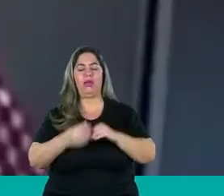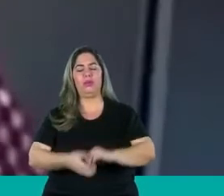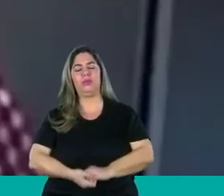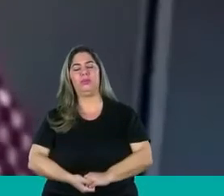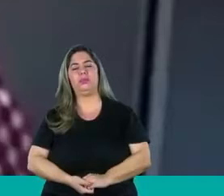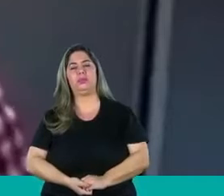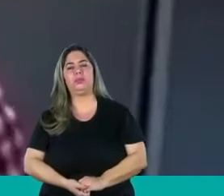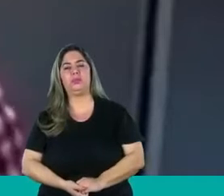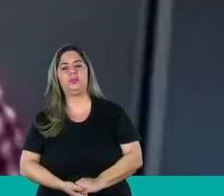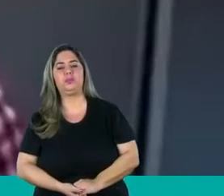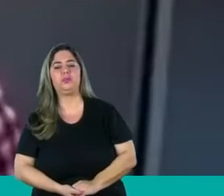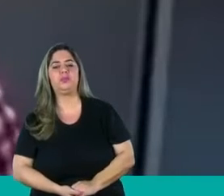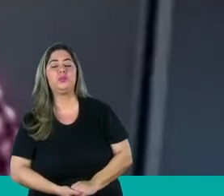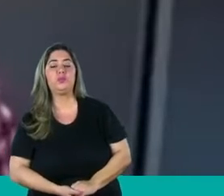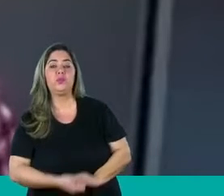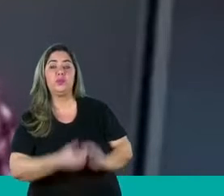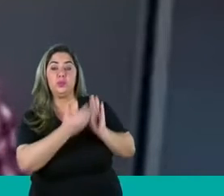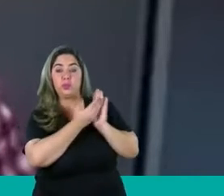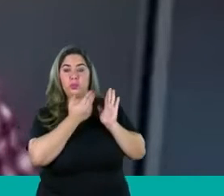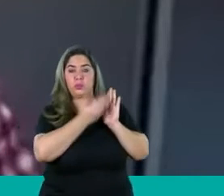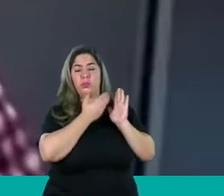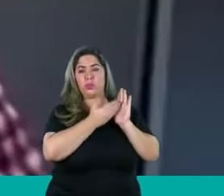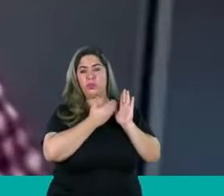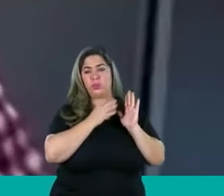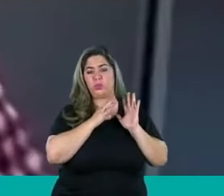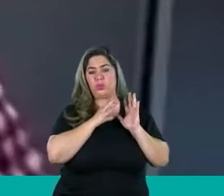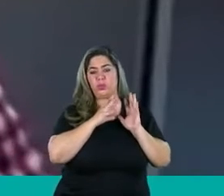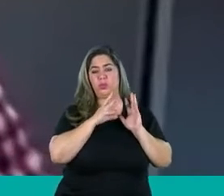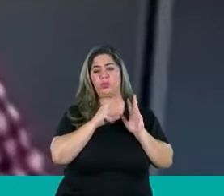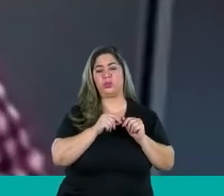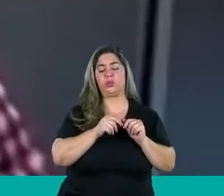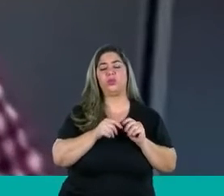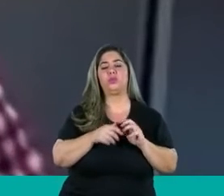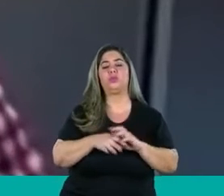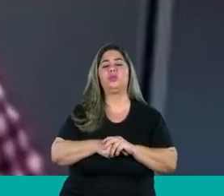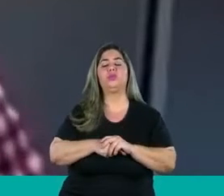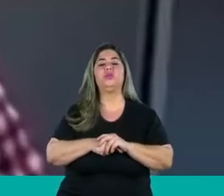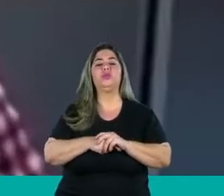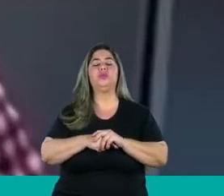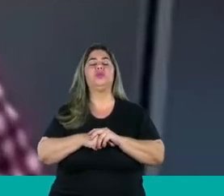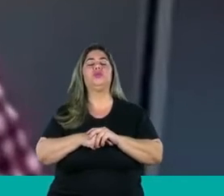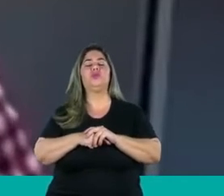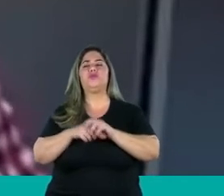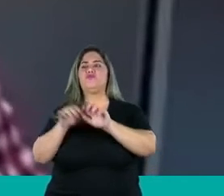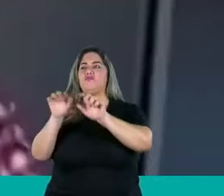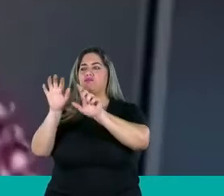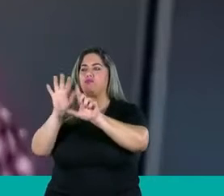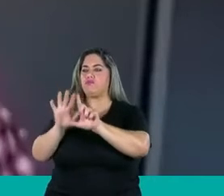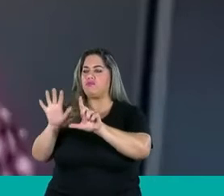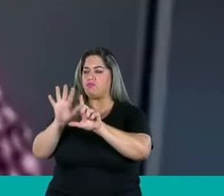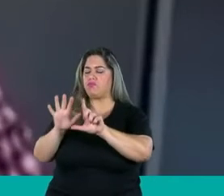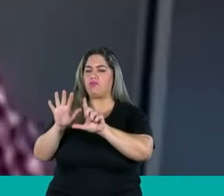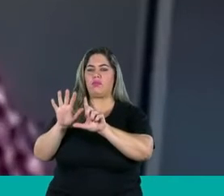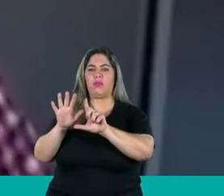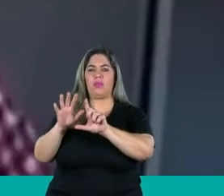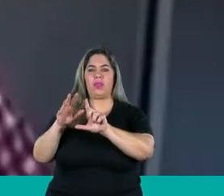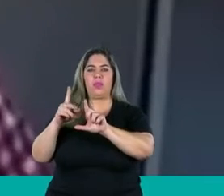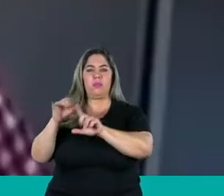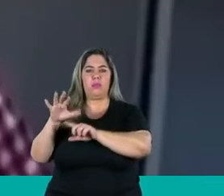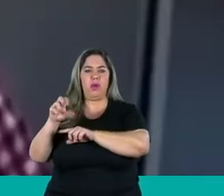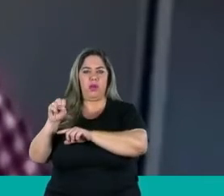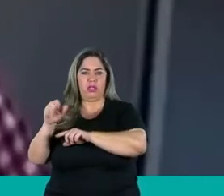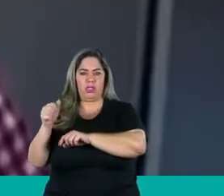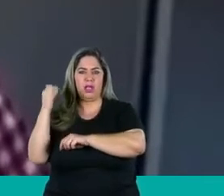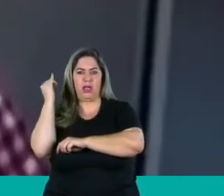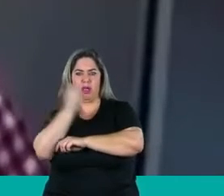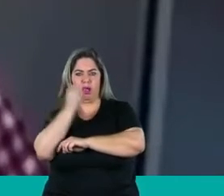referiu. Portanto, no conjunto da obra, imagem e palavra, imagem e razão, prosa e poesia se emaranham